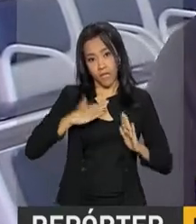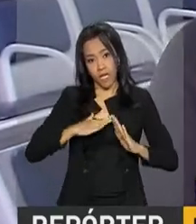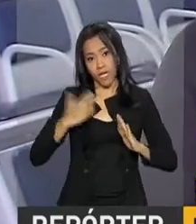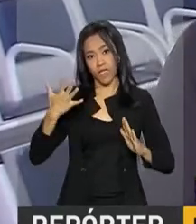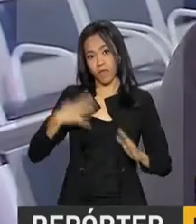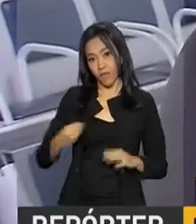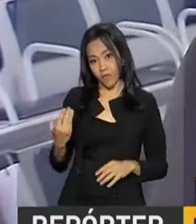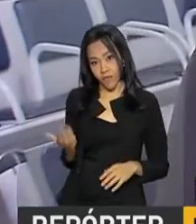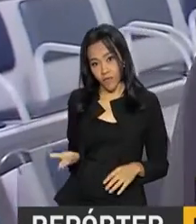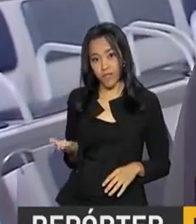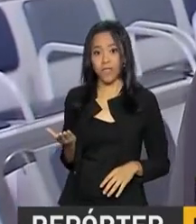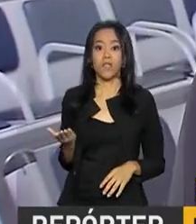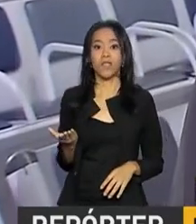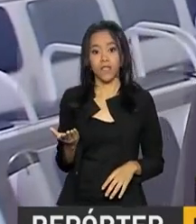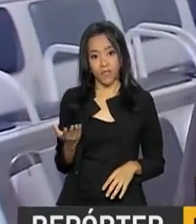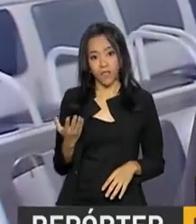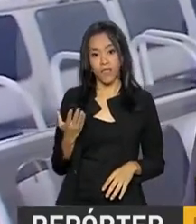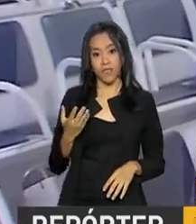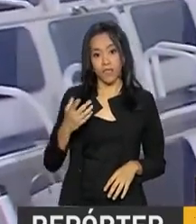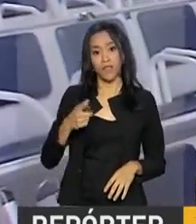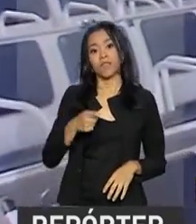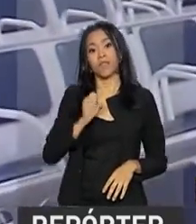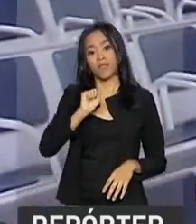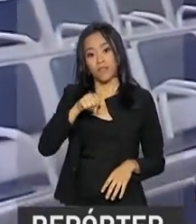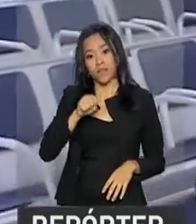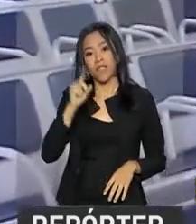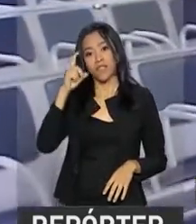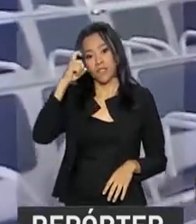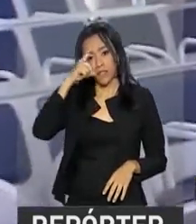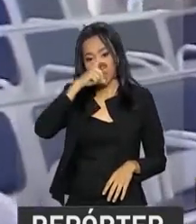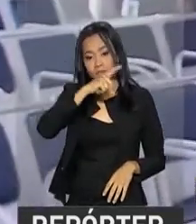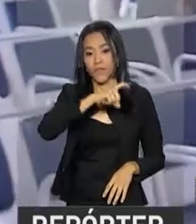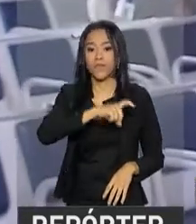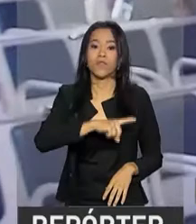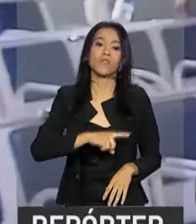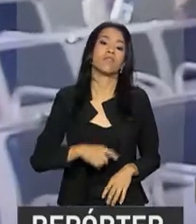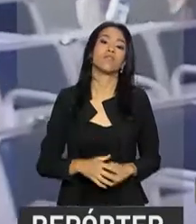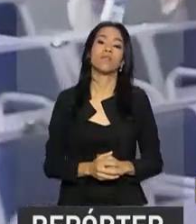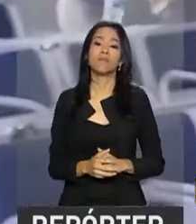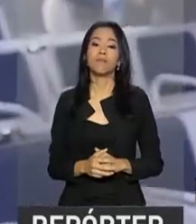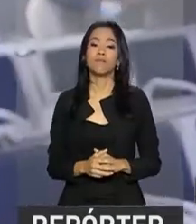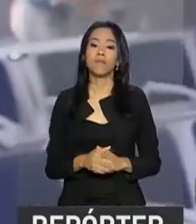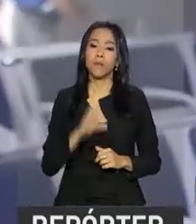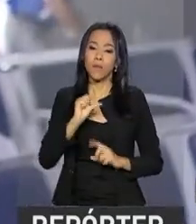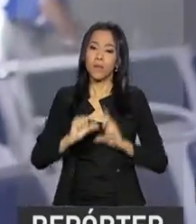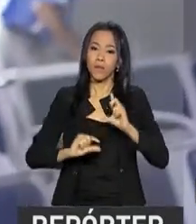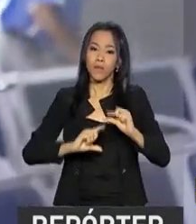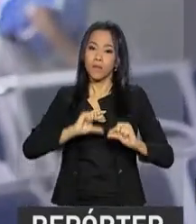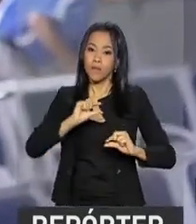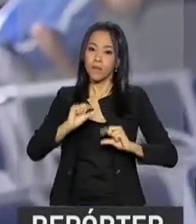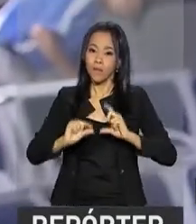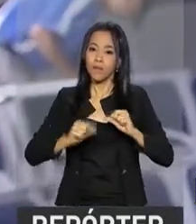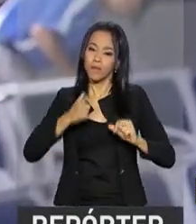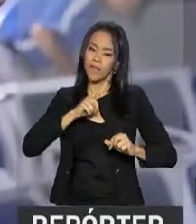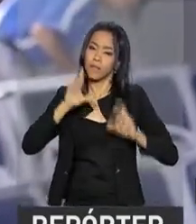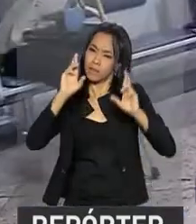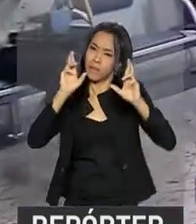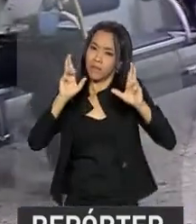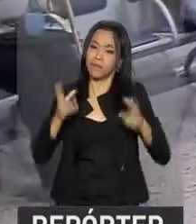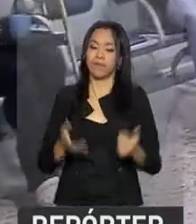filhas. Foi difícil deixar. Ah, sim, difícil, mas aí vamos. pouco a pouco. Tenho esperança em